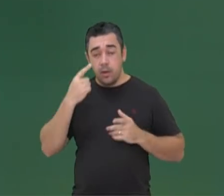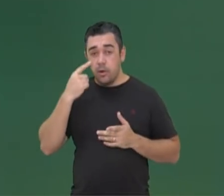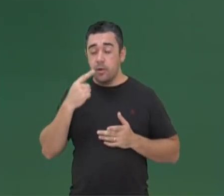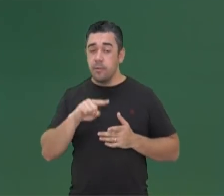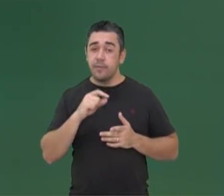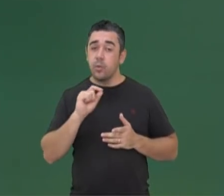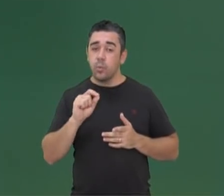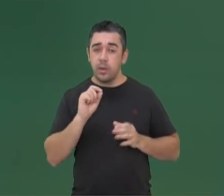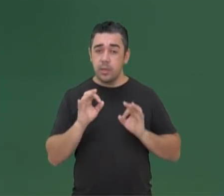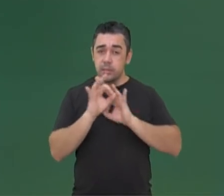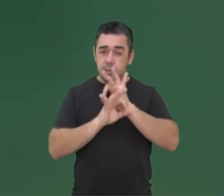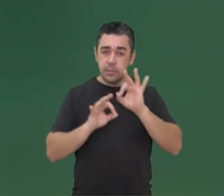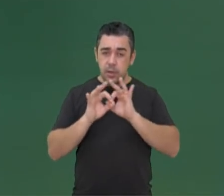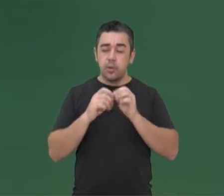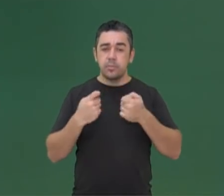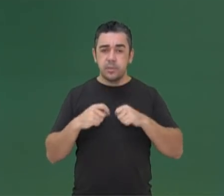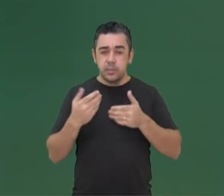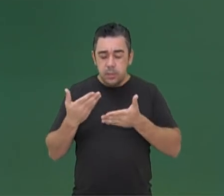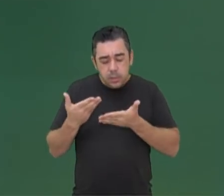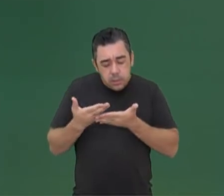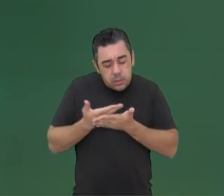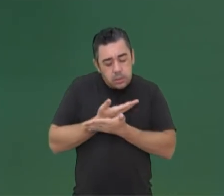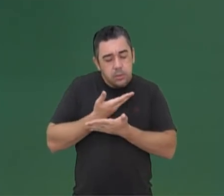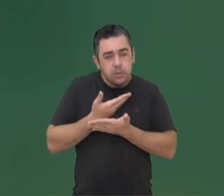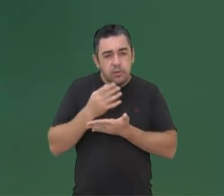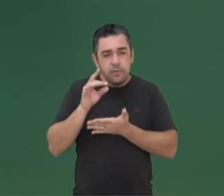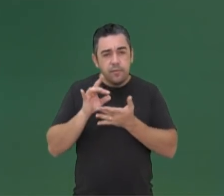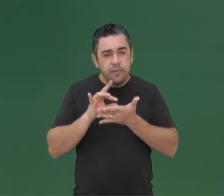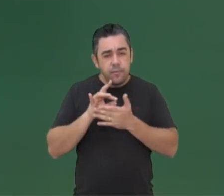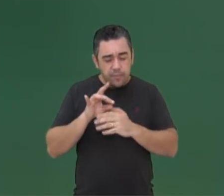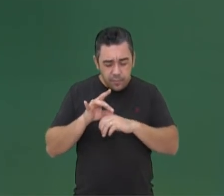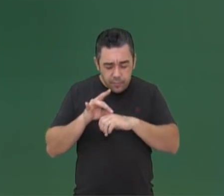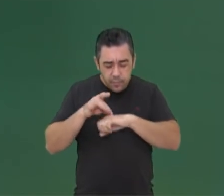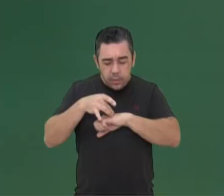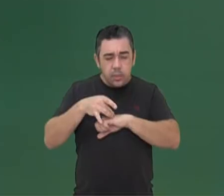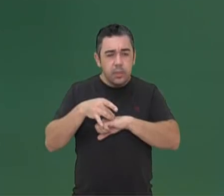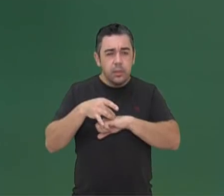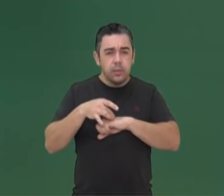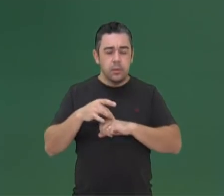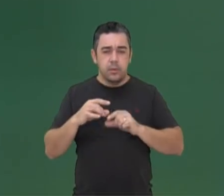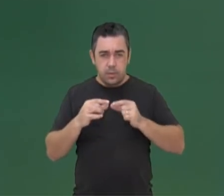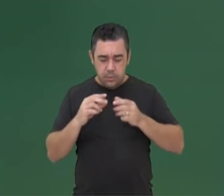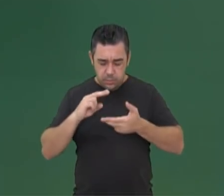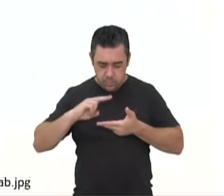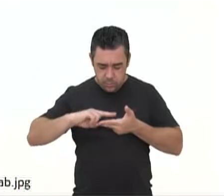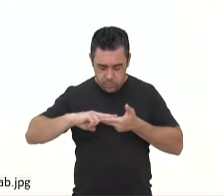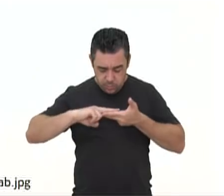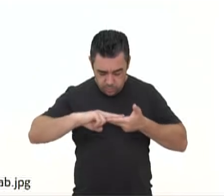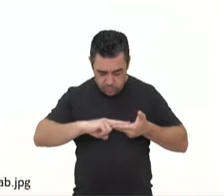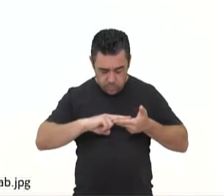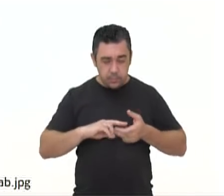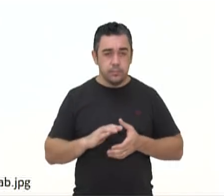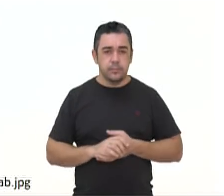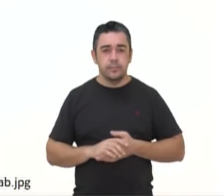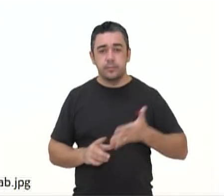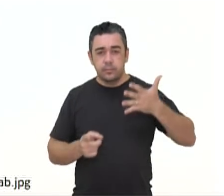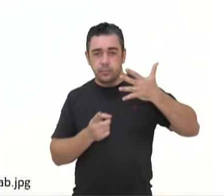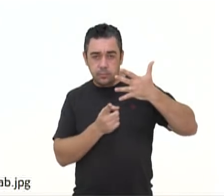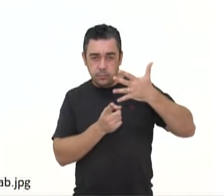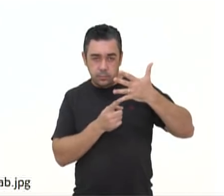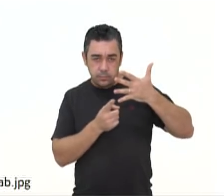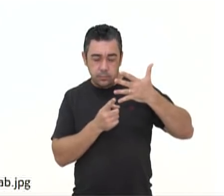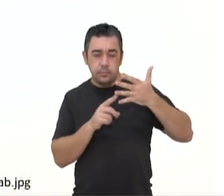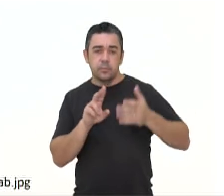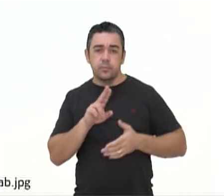preciso de um recorte, um corte muito fino desse ser. E na quinta e última parte, eu tenho o que eu chamo